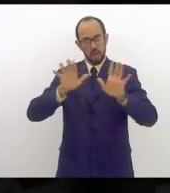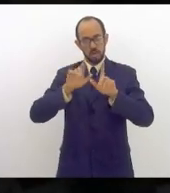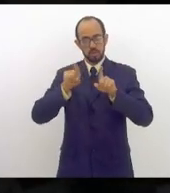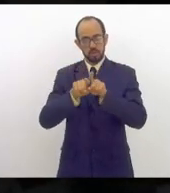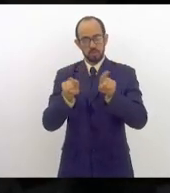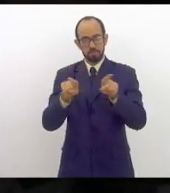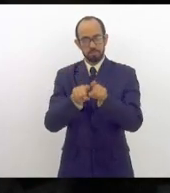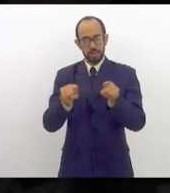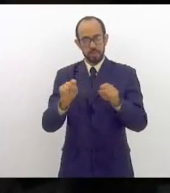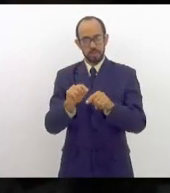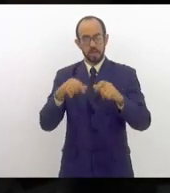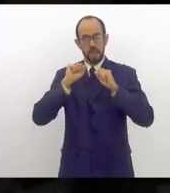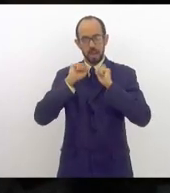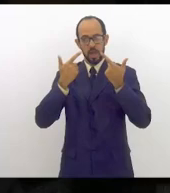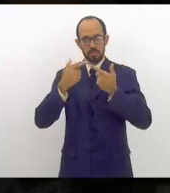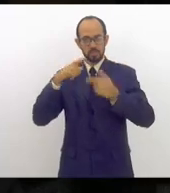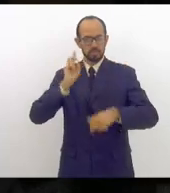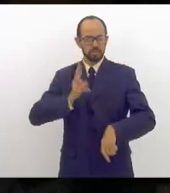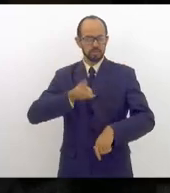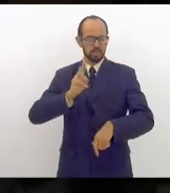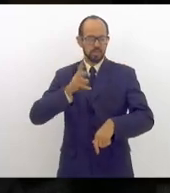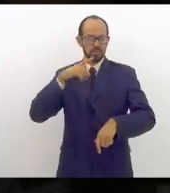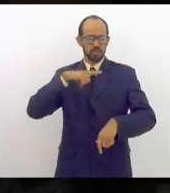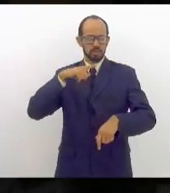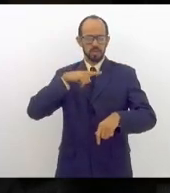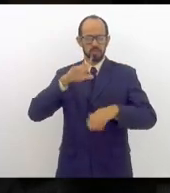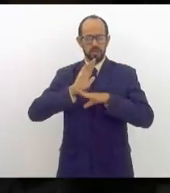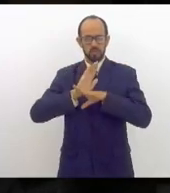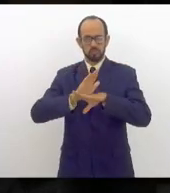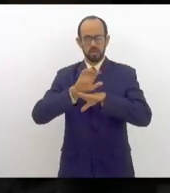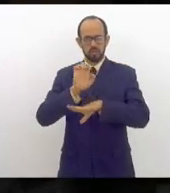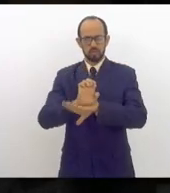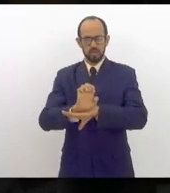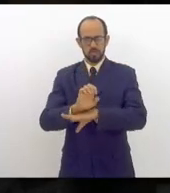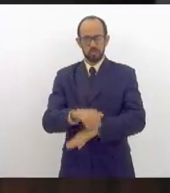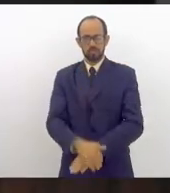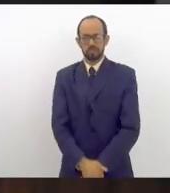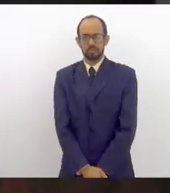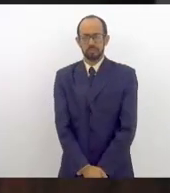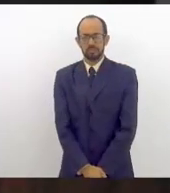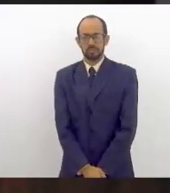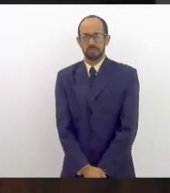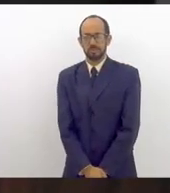a Casa Legislativa sempre teve para ajudar o nosso Estado. Muito obrigado.